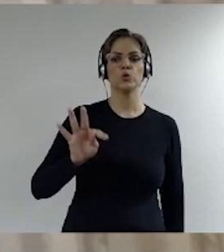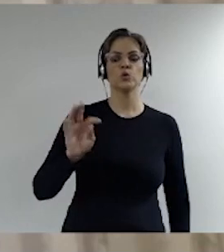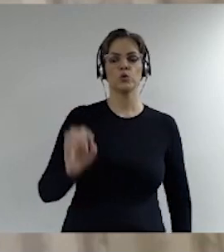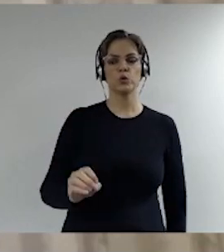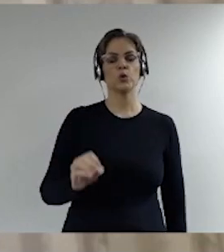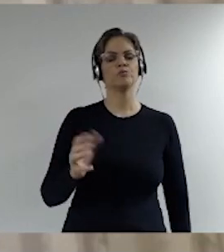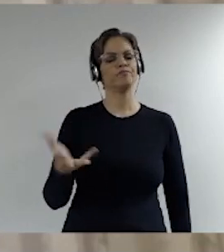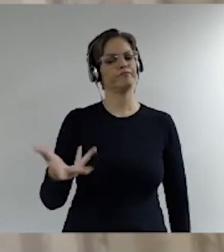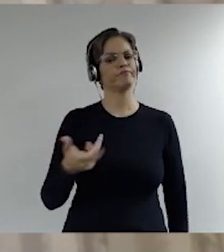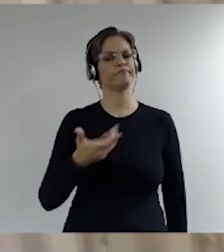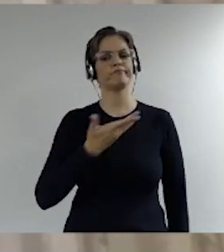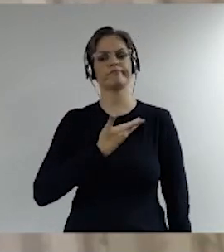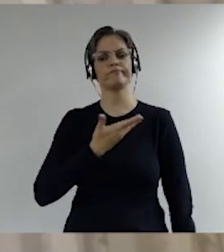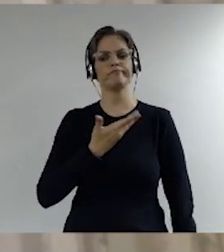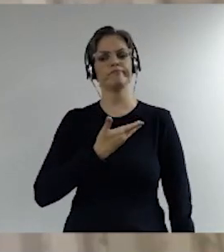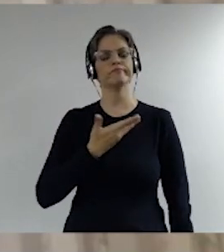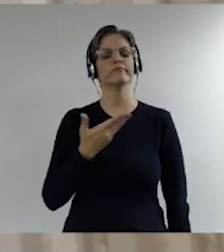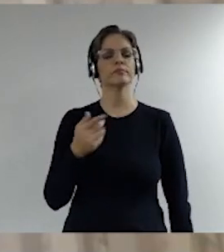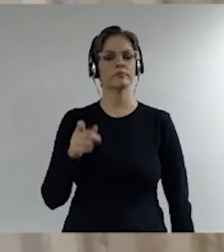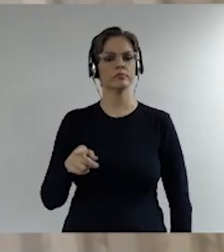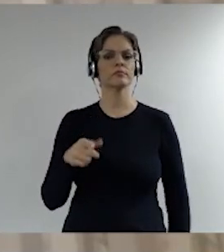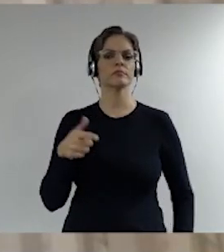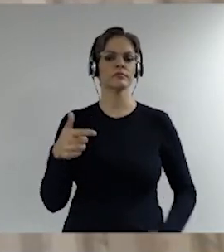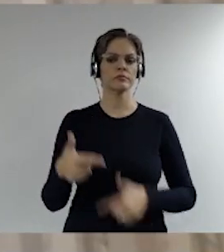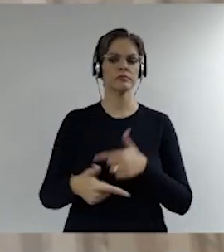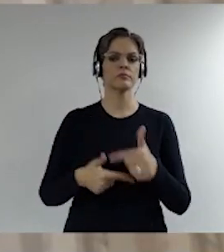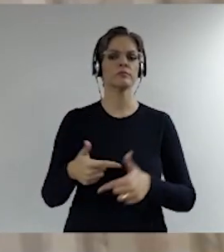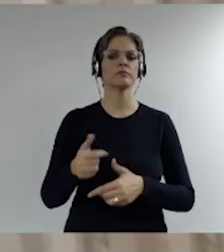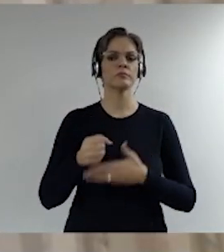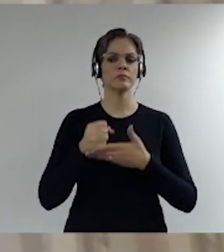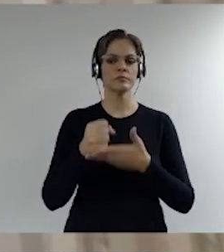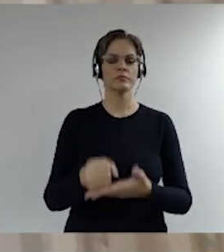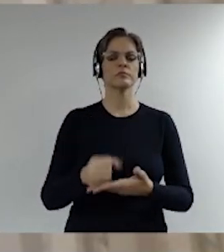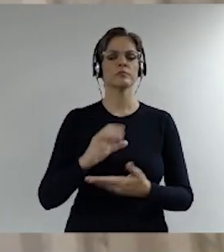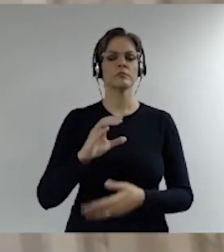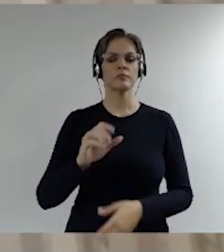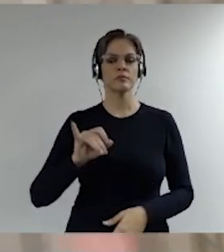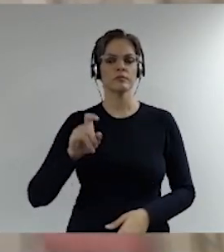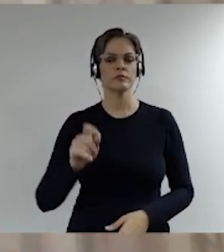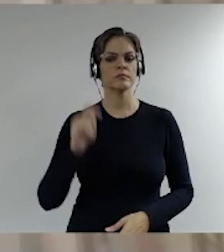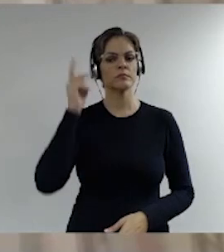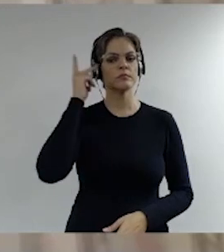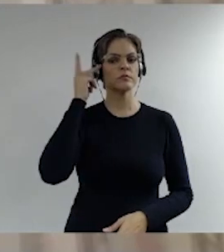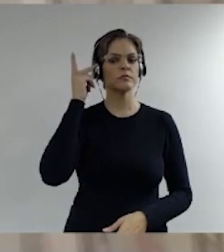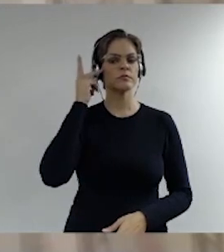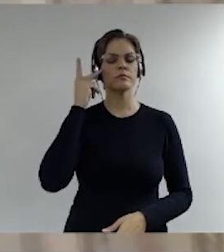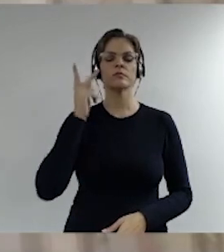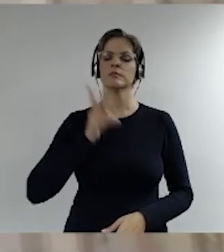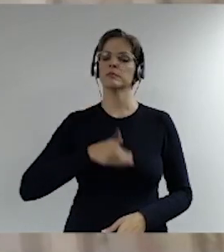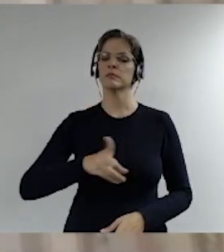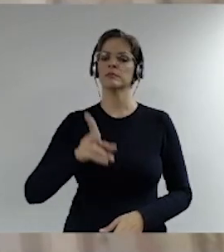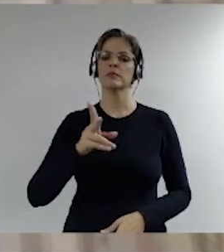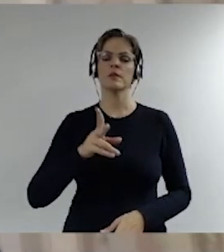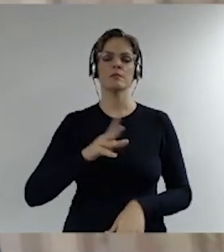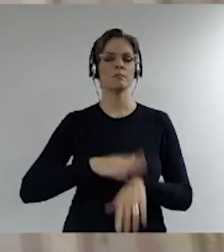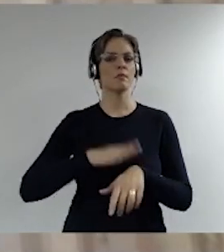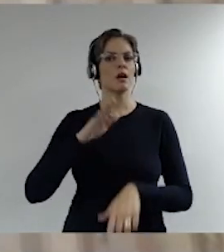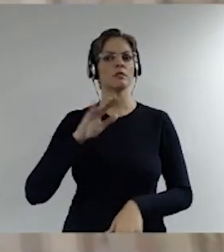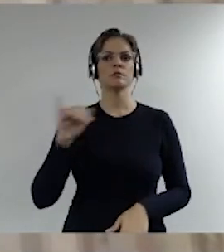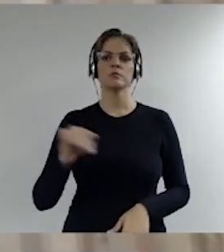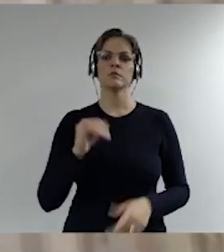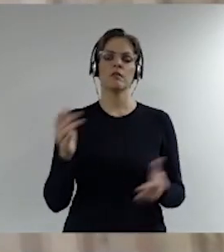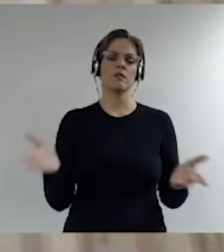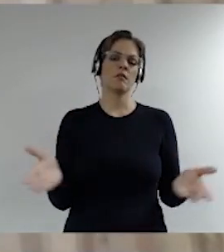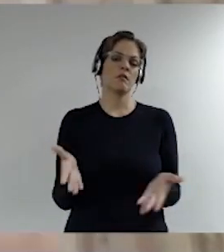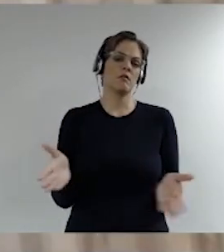um grande companheiro da Caixa de Assistência dos Advogados de São Paulo a todo momento, mas especialmente nesse momento de pandemia.